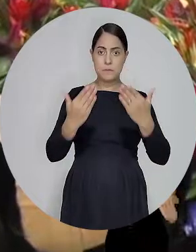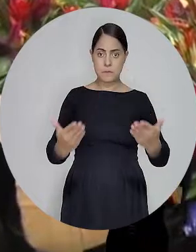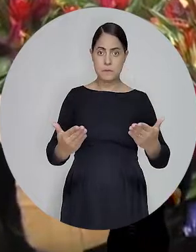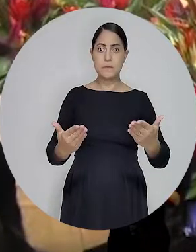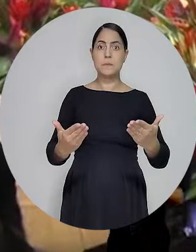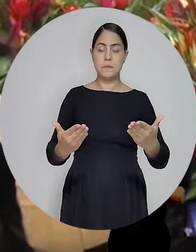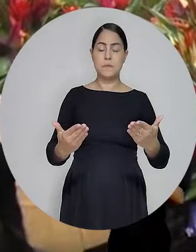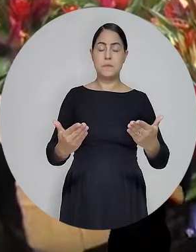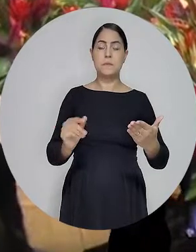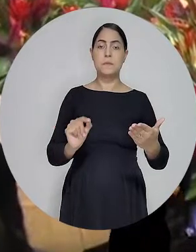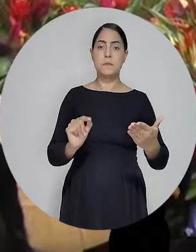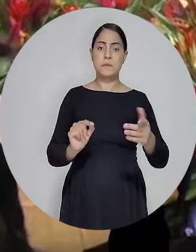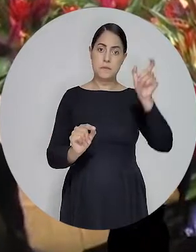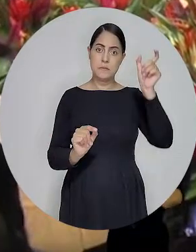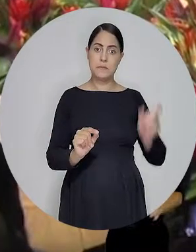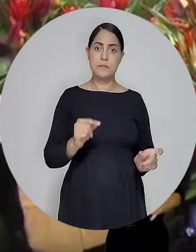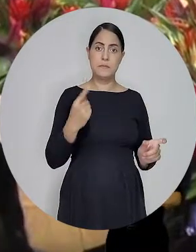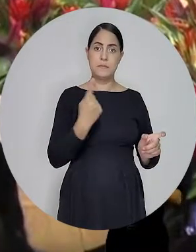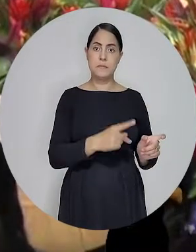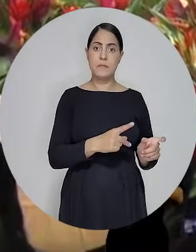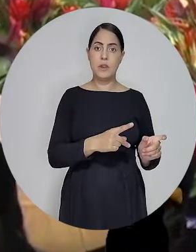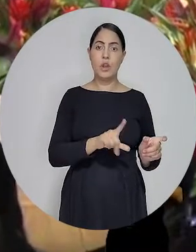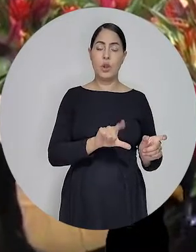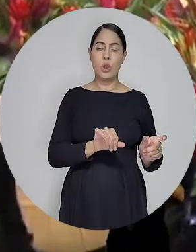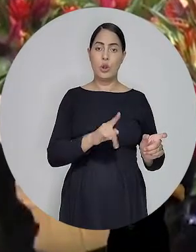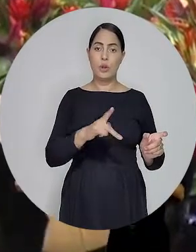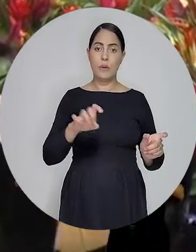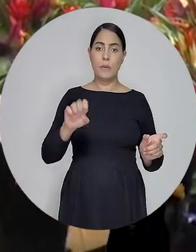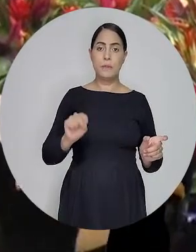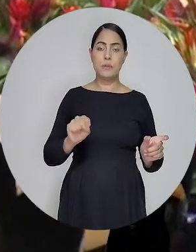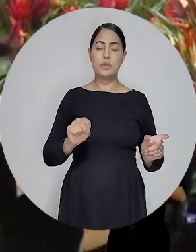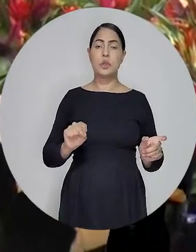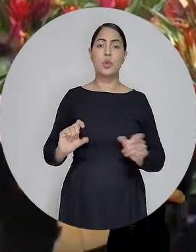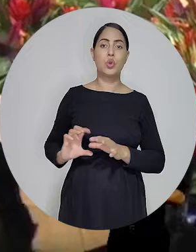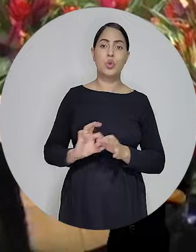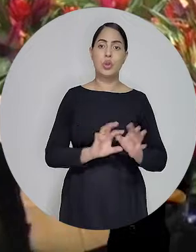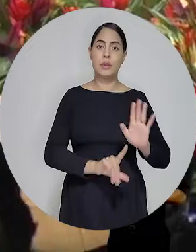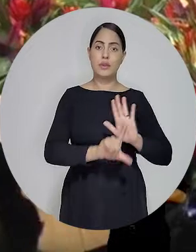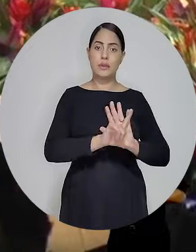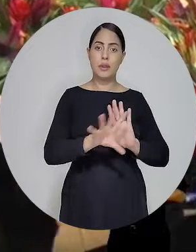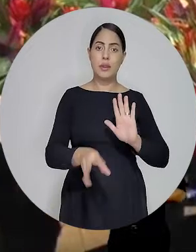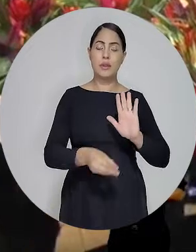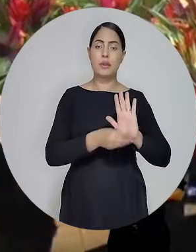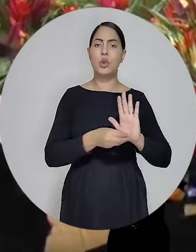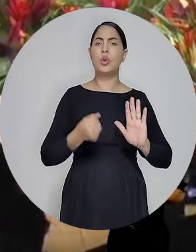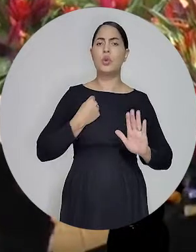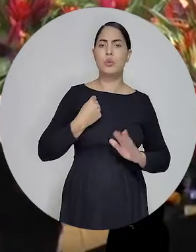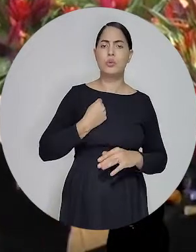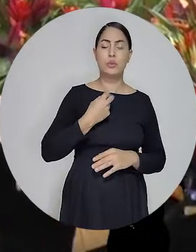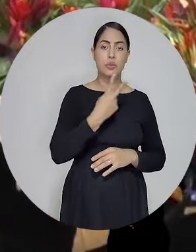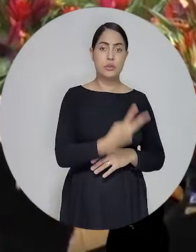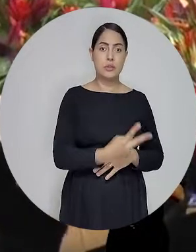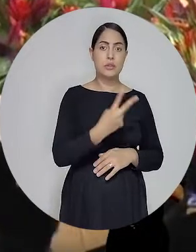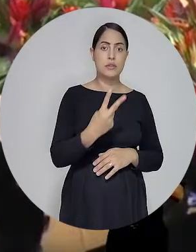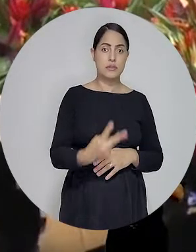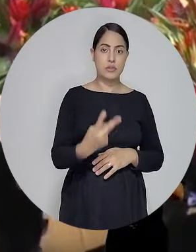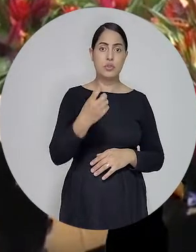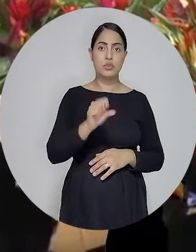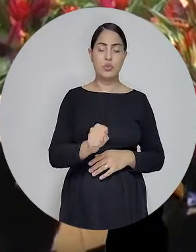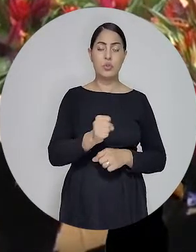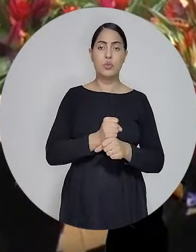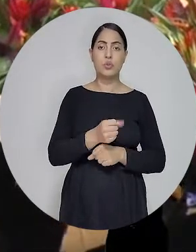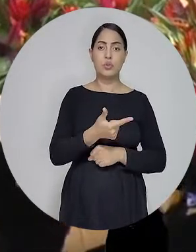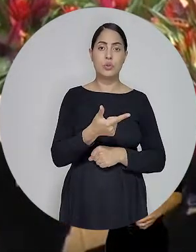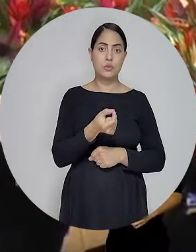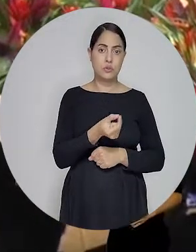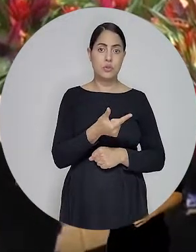apresentou-se o excelentíssimo senhor desembargador Flávio Humberto Pascarelli Lopes, que nos termos da Lei Complementar número 228